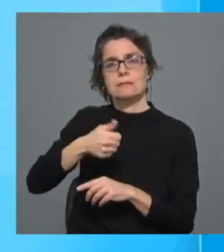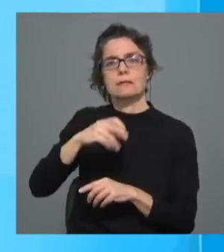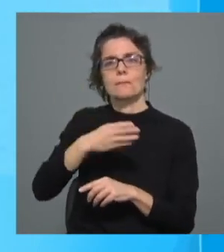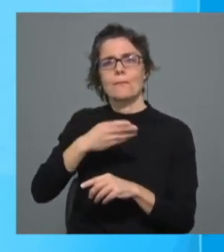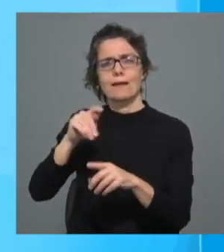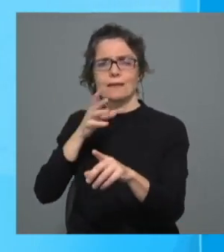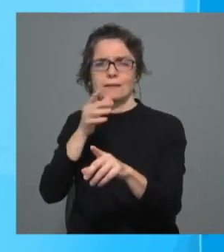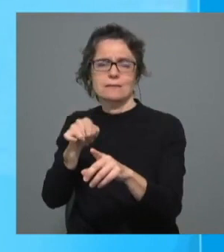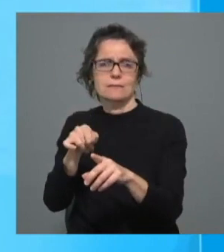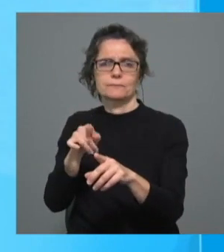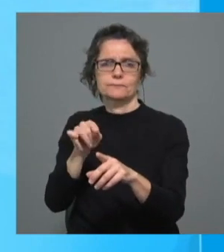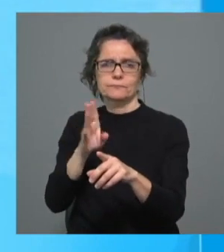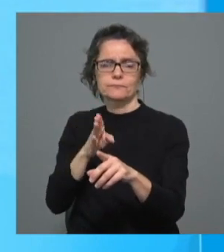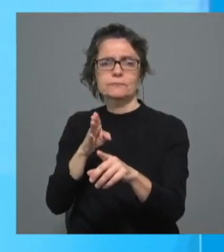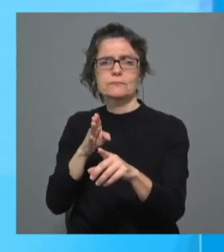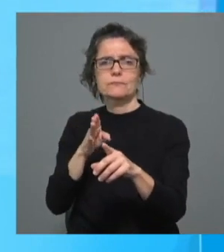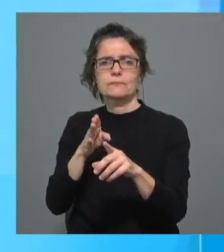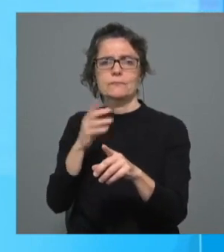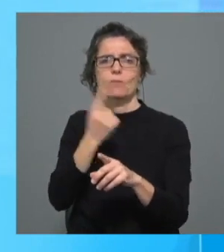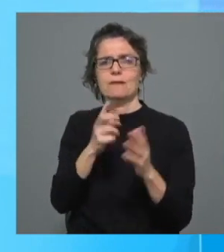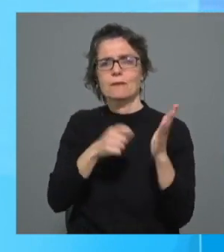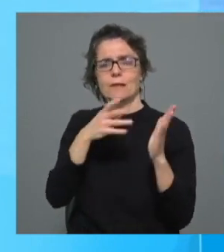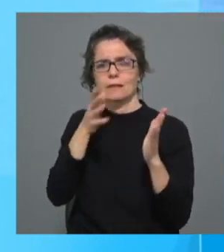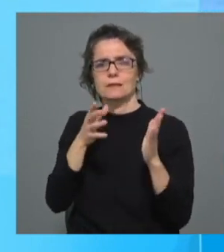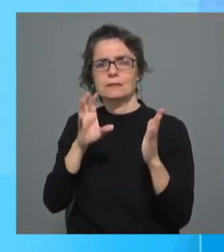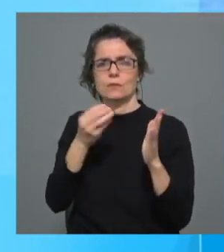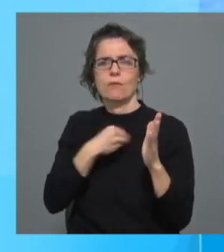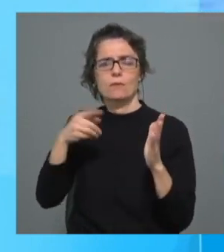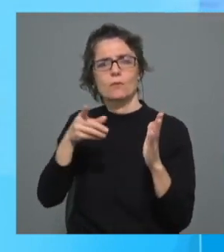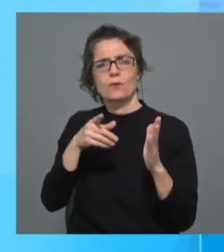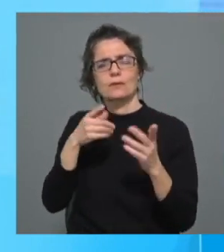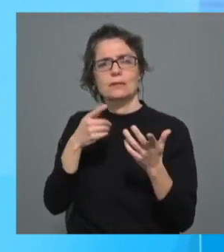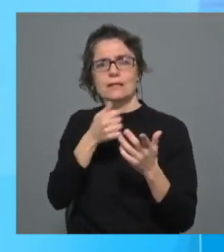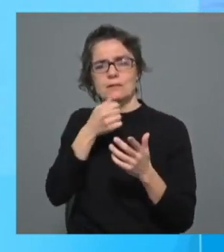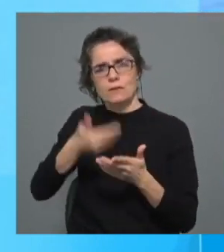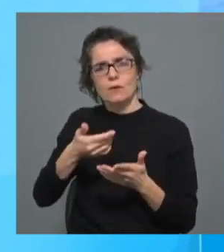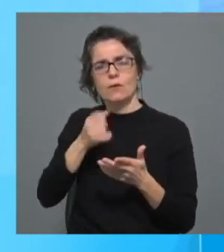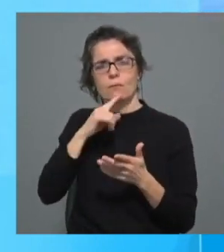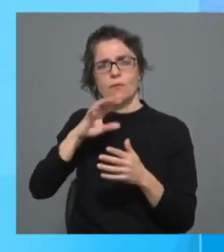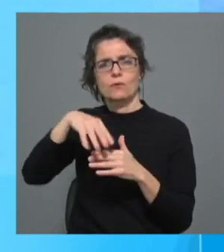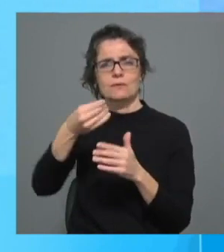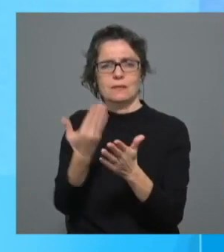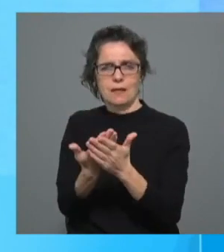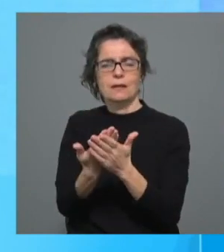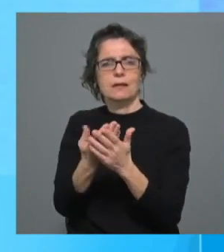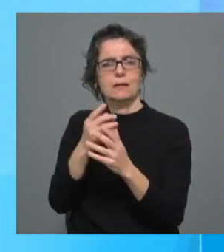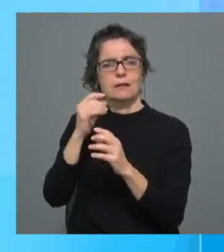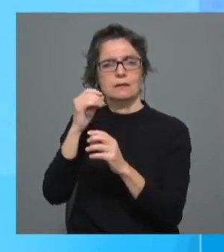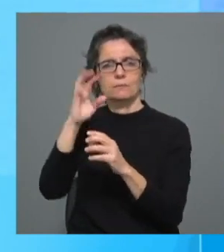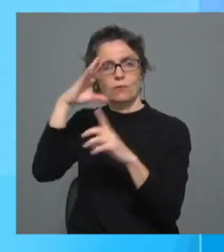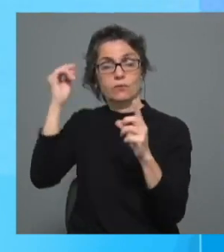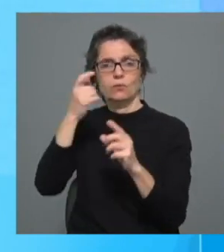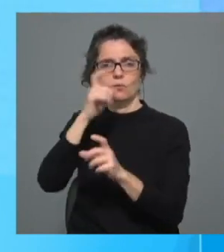neste momento, em torno da guerra na Ucrânia, serão determinantes para o futuro da humanidade. Estarão aqui em